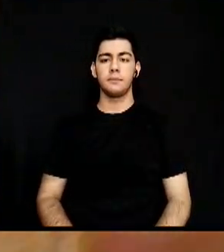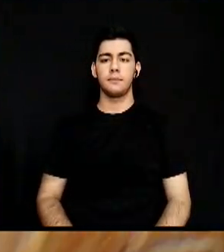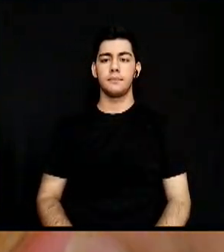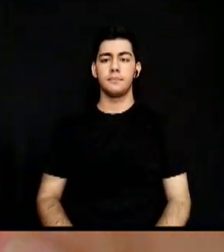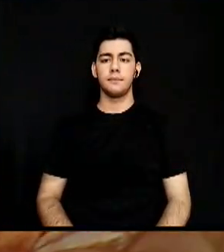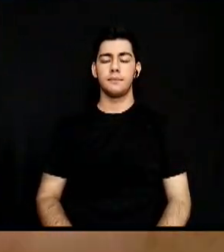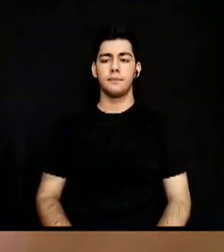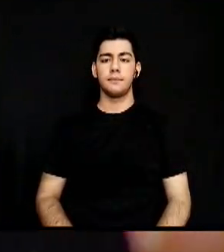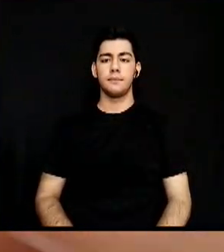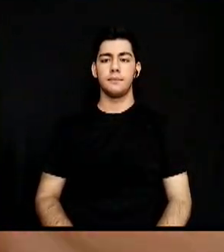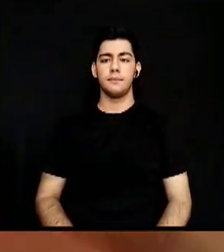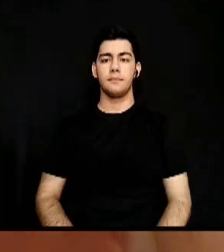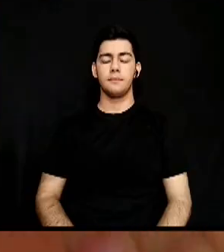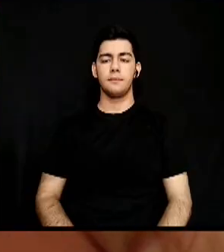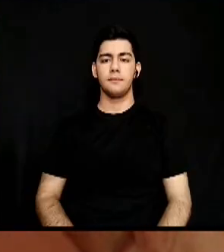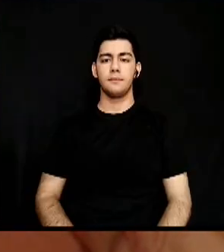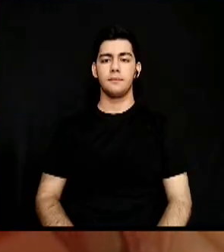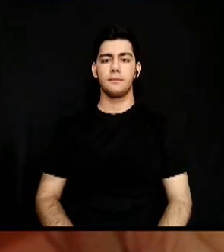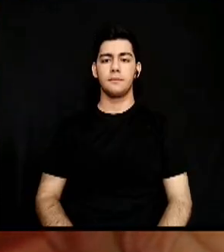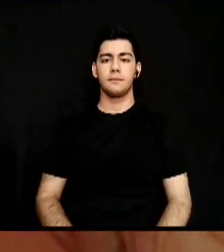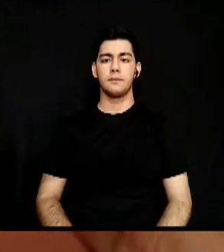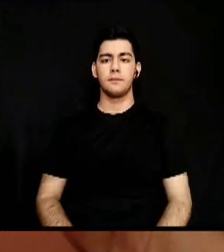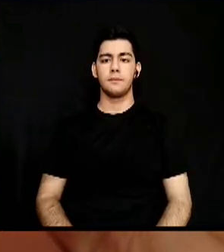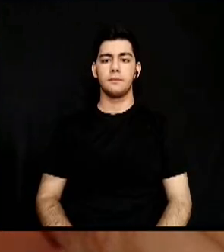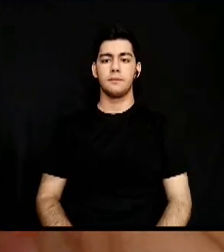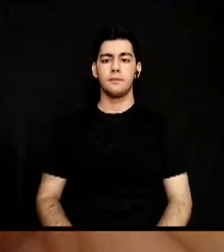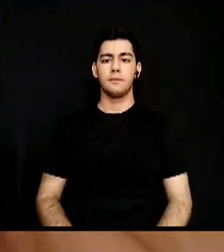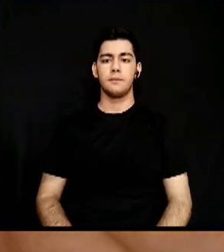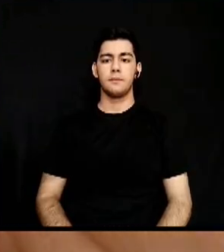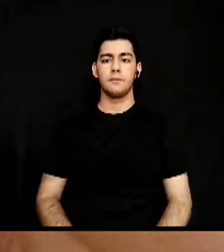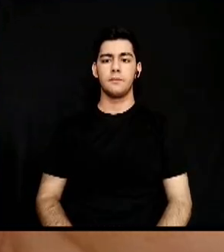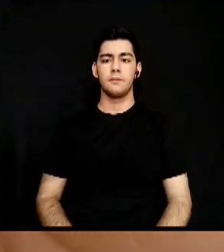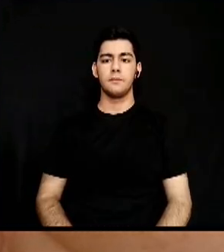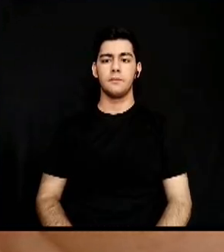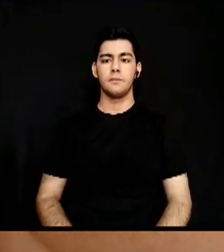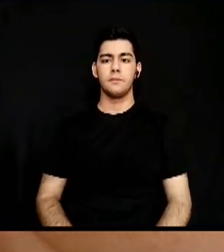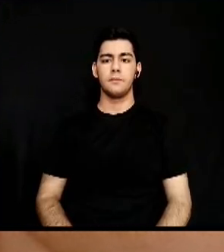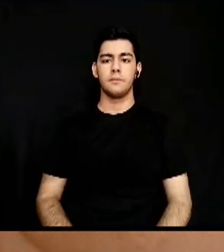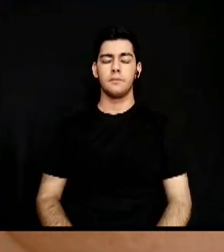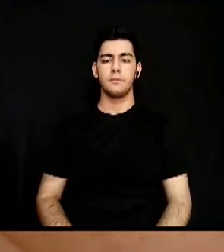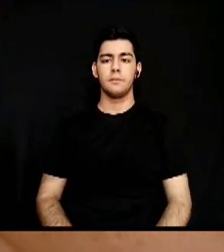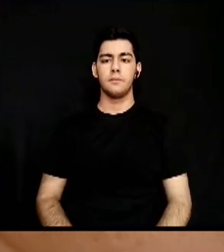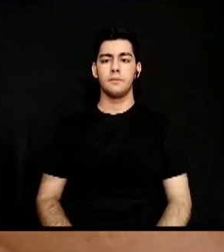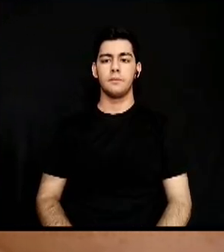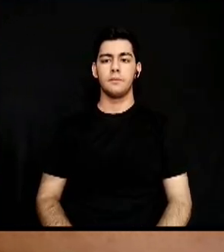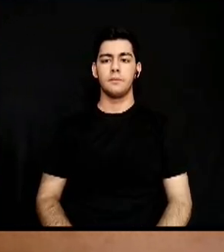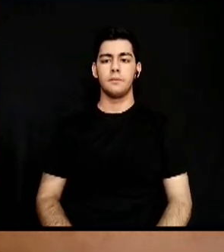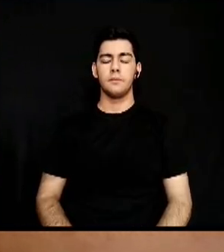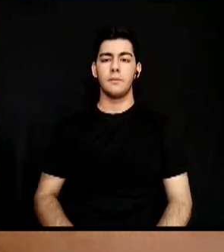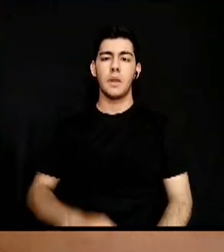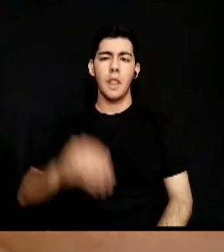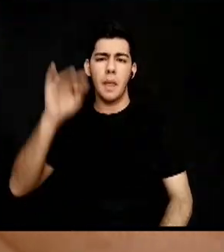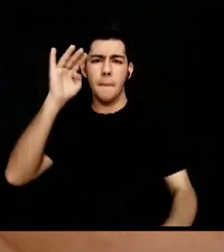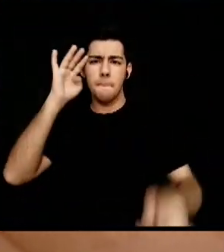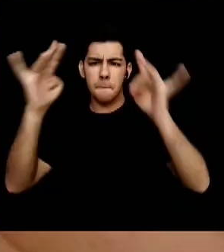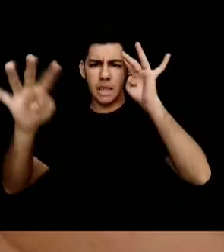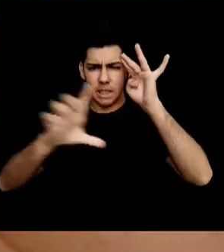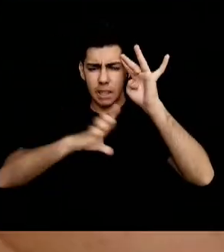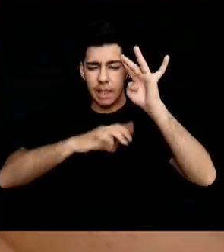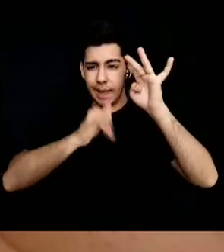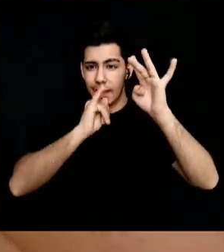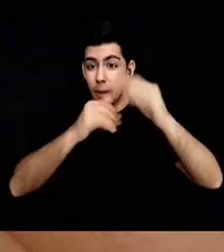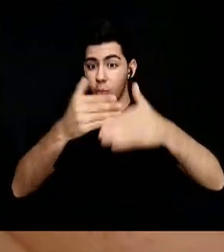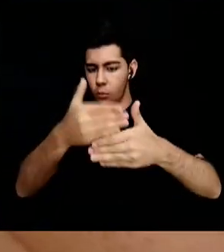Você puxa como se fosse em diagonal, né? Na diagonal, eu imagino o triângulo aqui, ó,